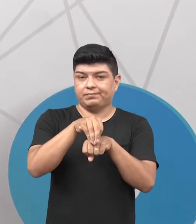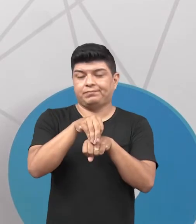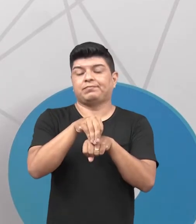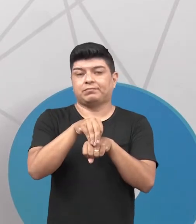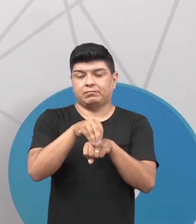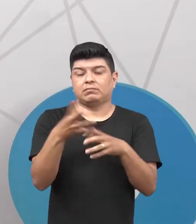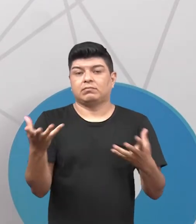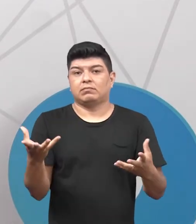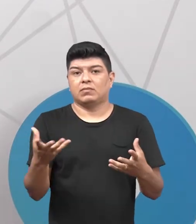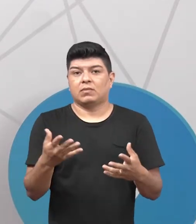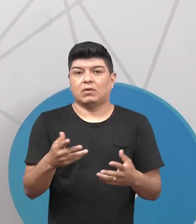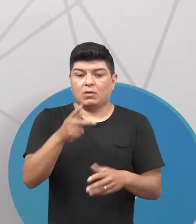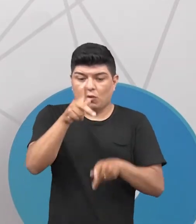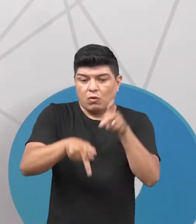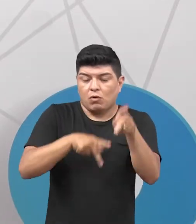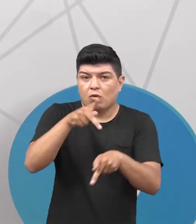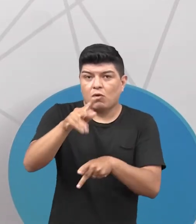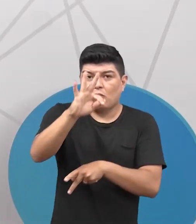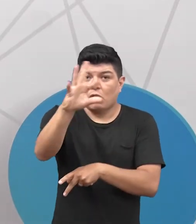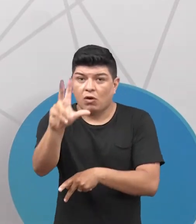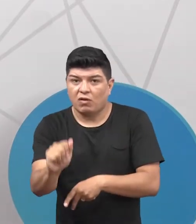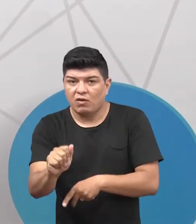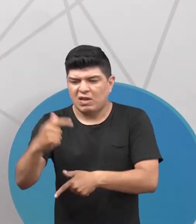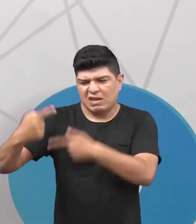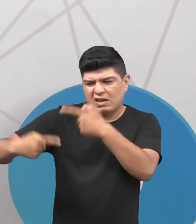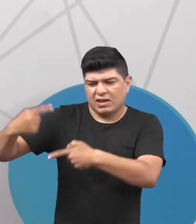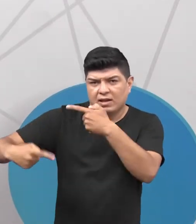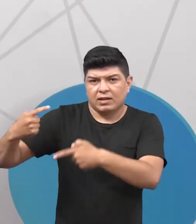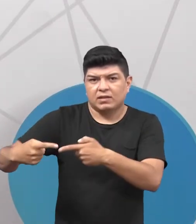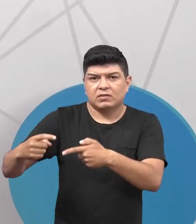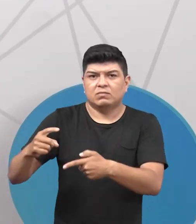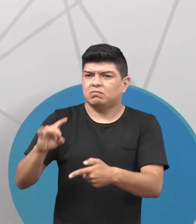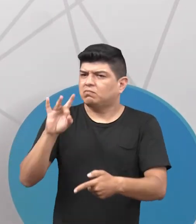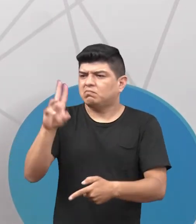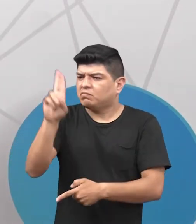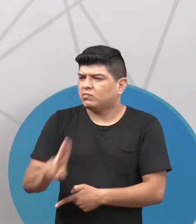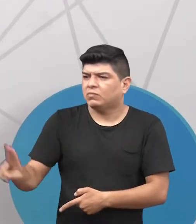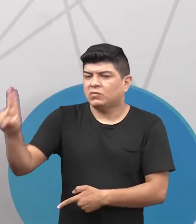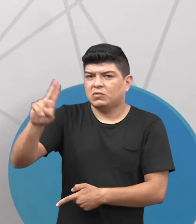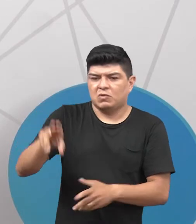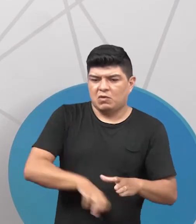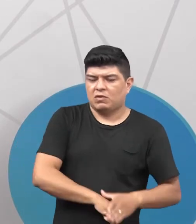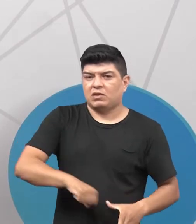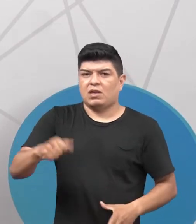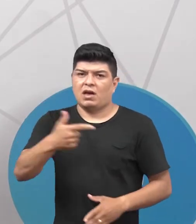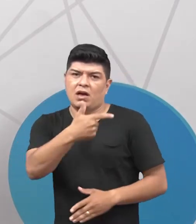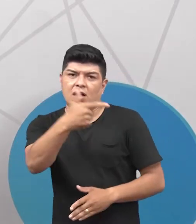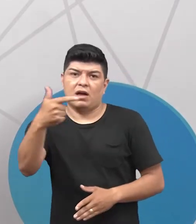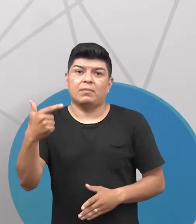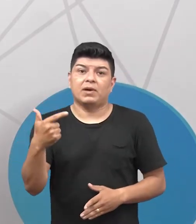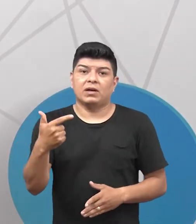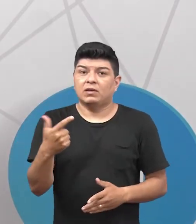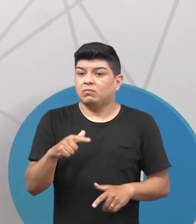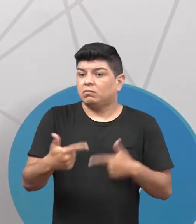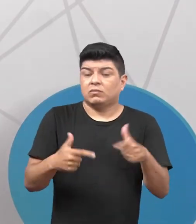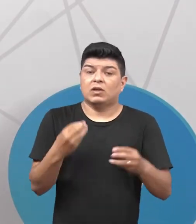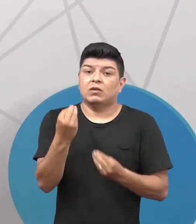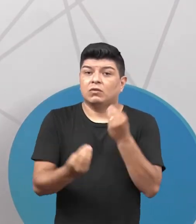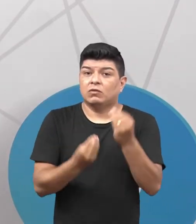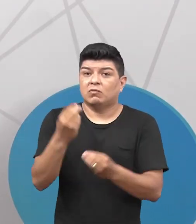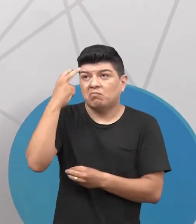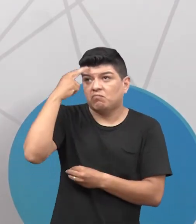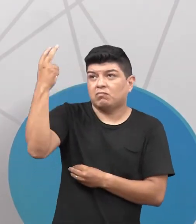algum povo lá da África que só vive no meio da guerra e só sabe utilizar armas. Ele não tem a oportunidade de desenvolver a